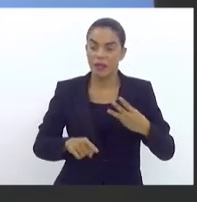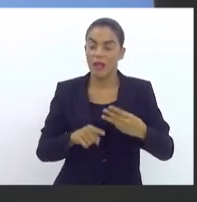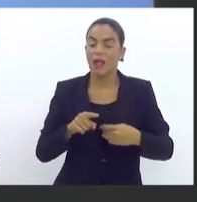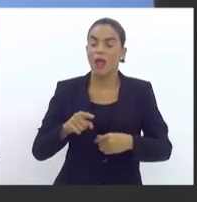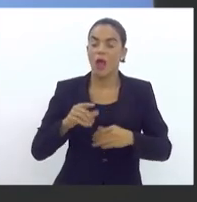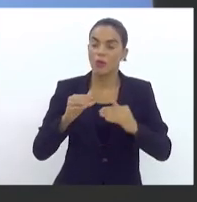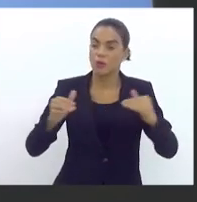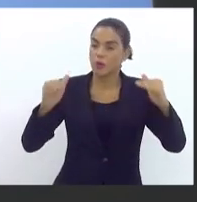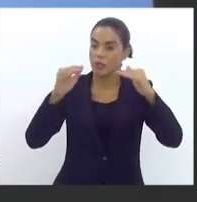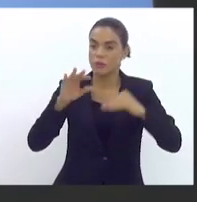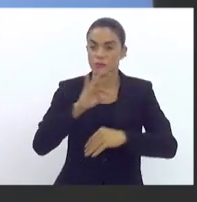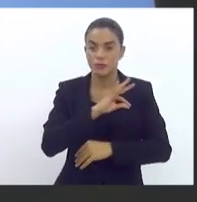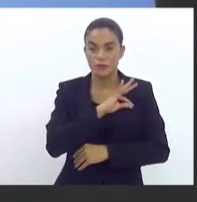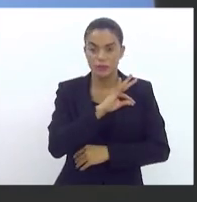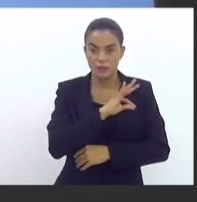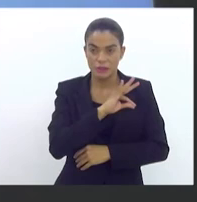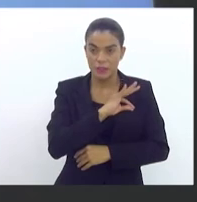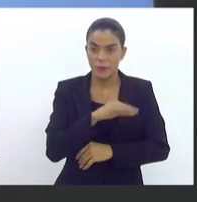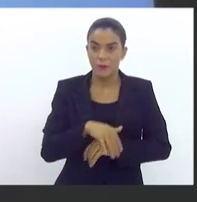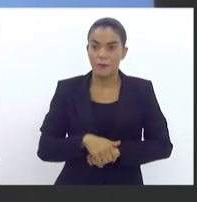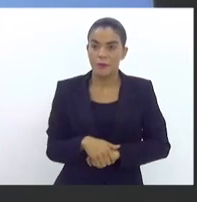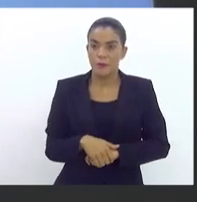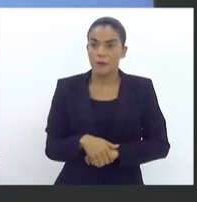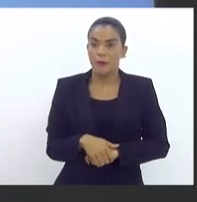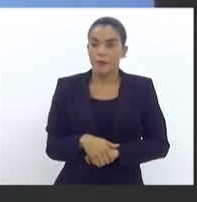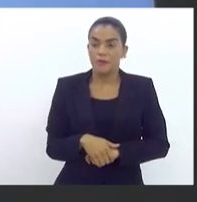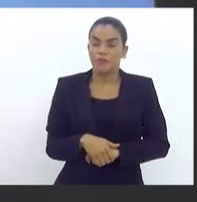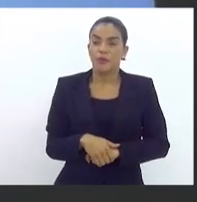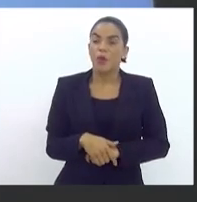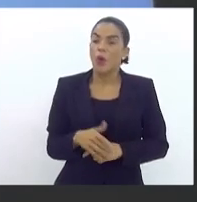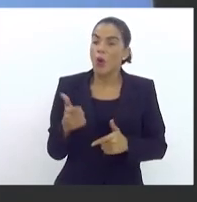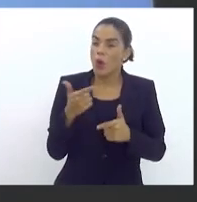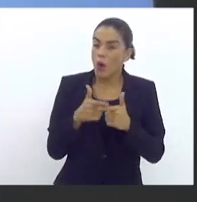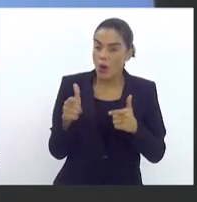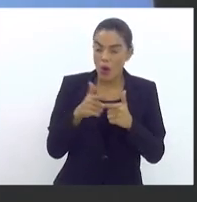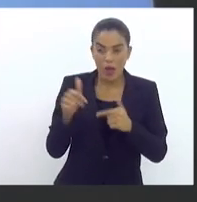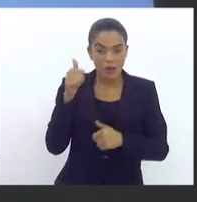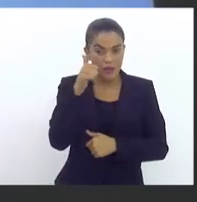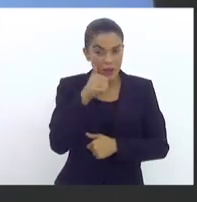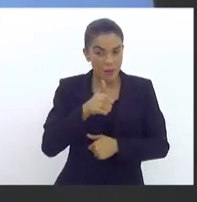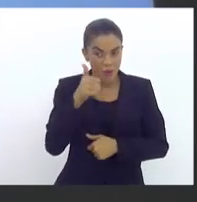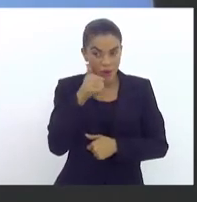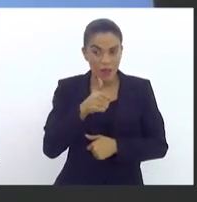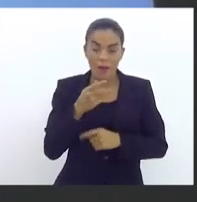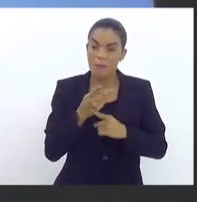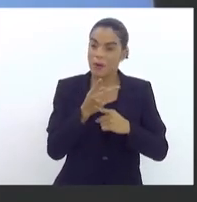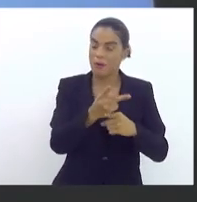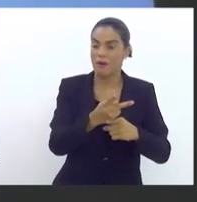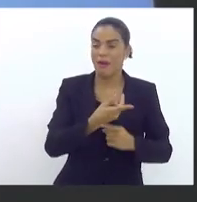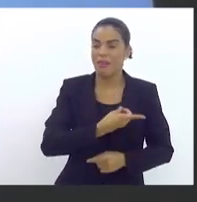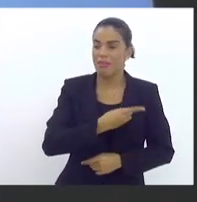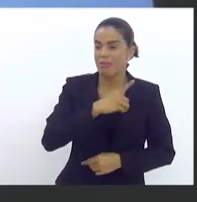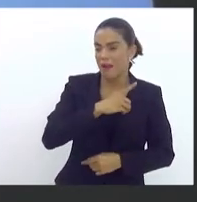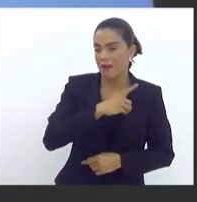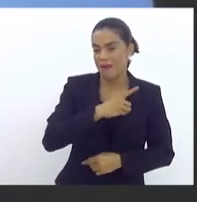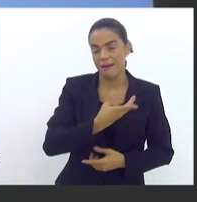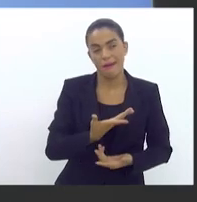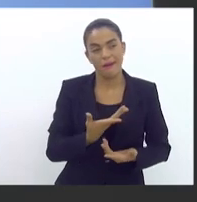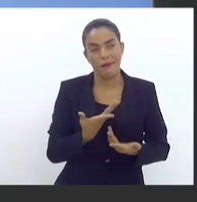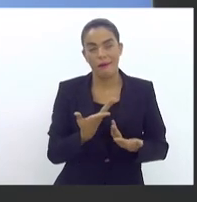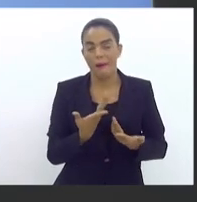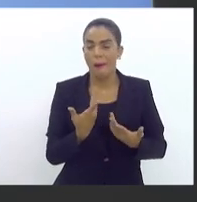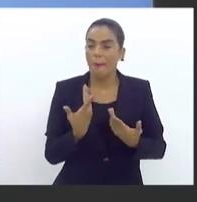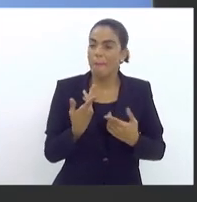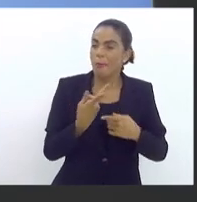judiciais Talvez o grande problema da mulher ir a delegacia procurar um sistema